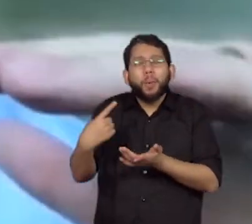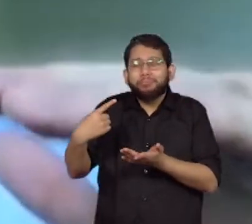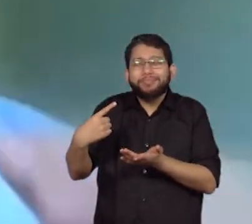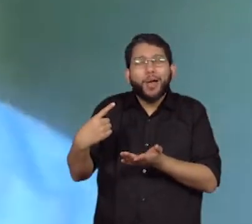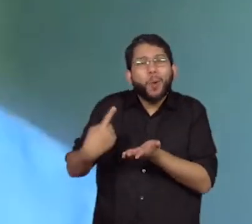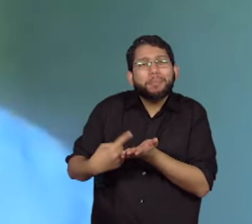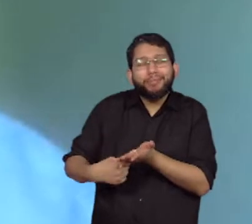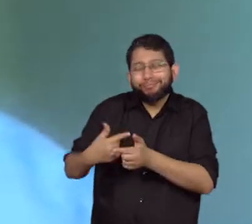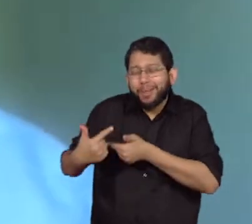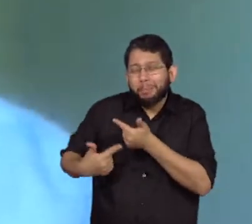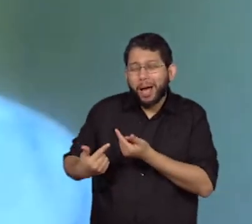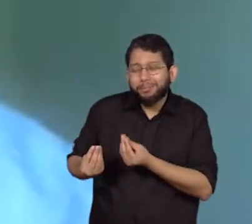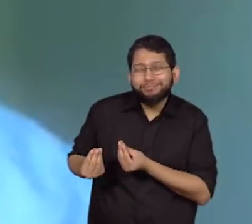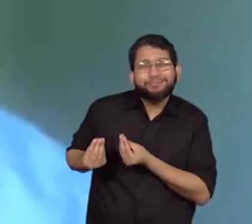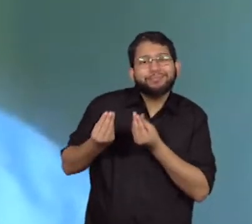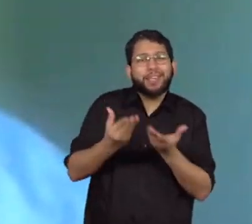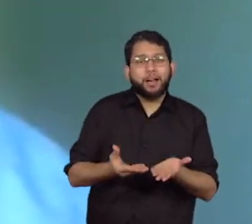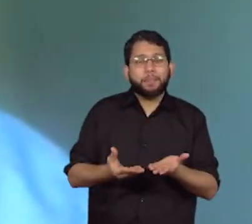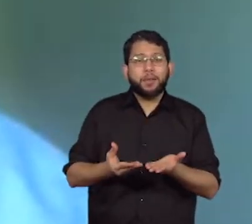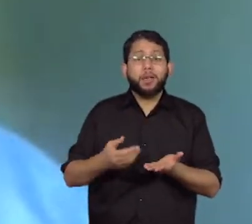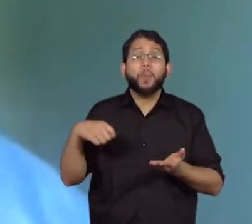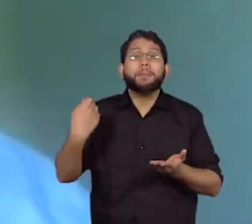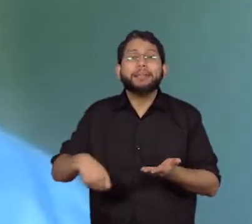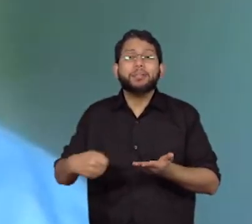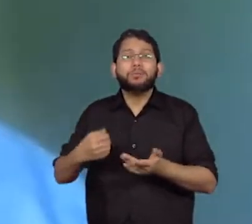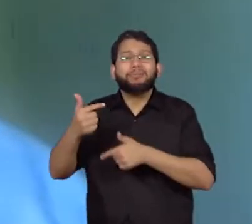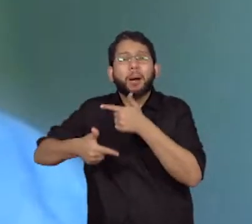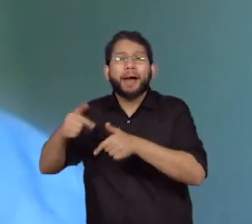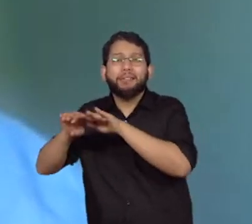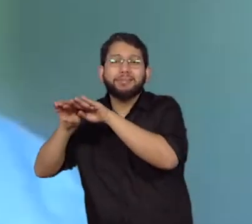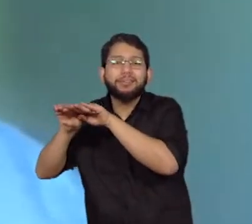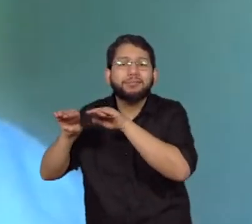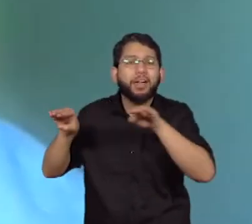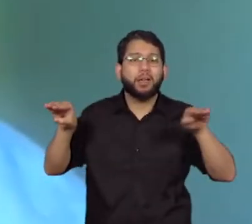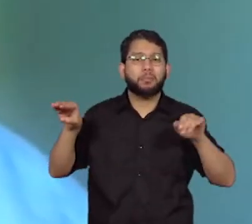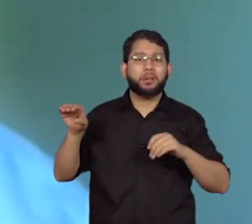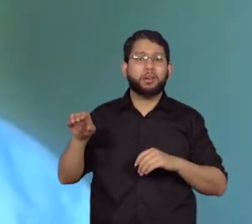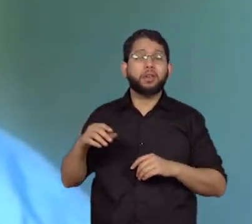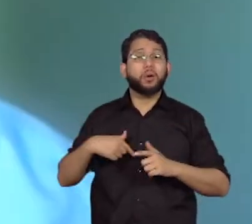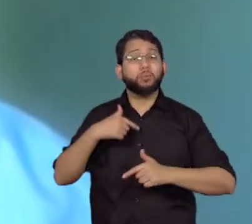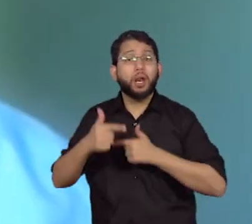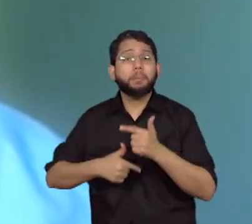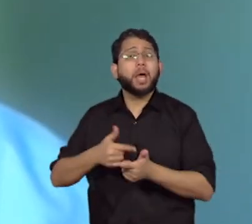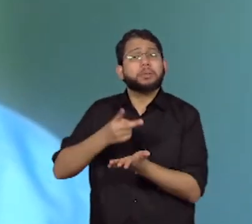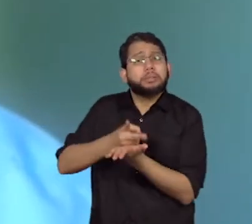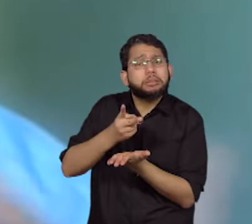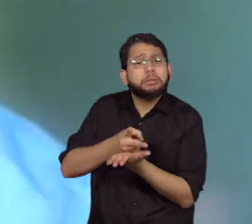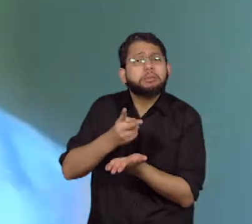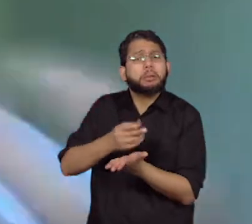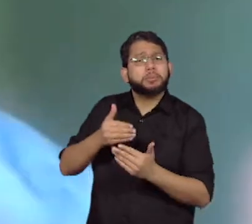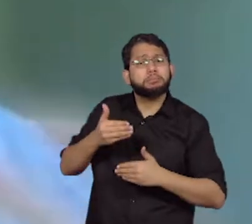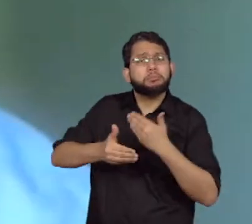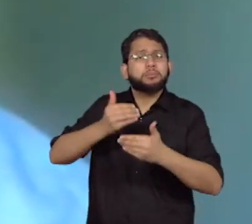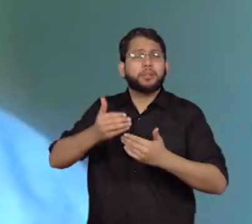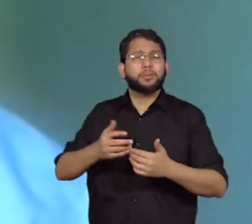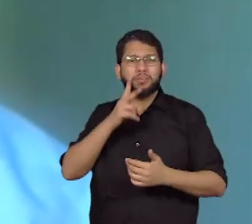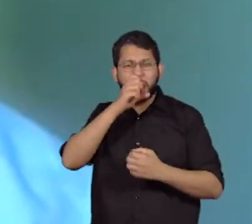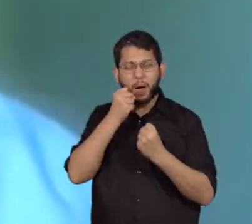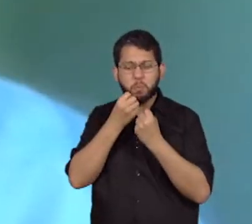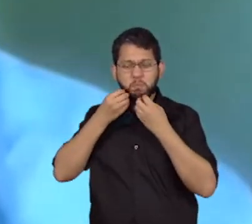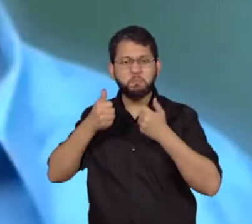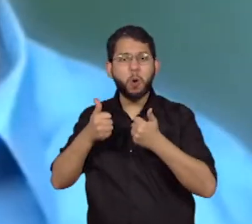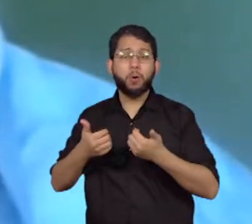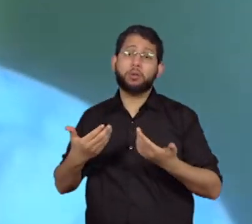você mantém o seu trabalho constante, como você mantém o seu trabalho sólido. Então, acho que esse é o